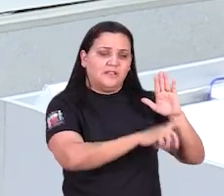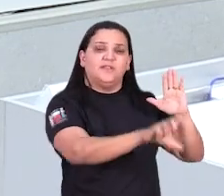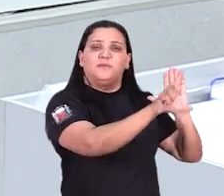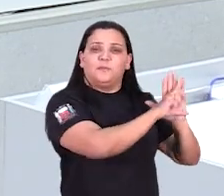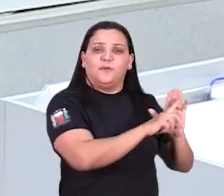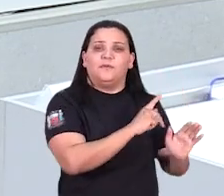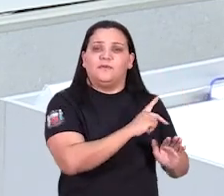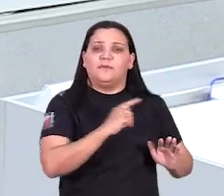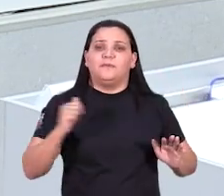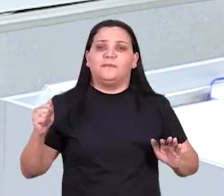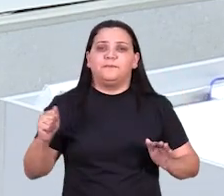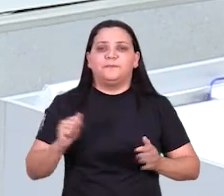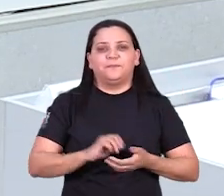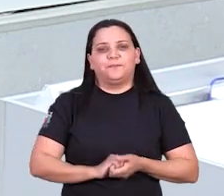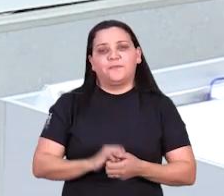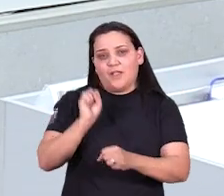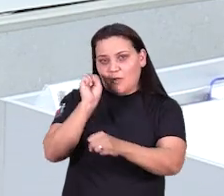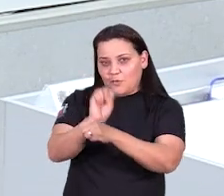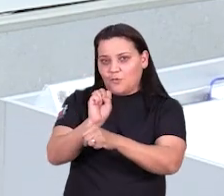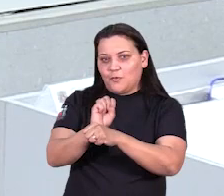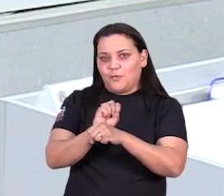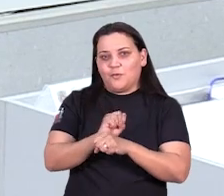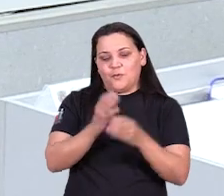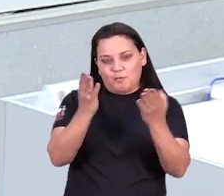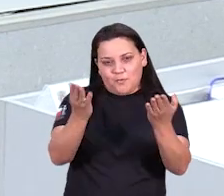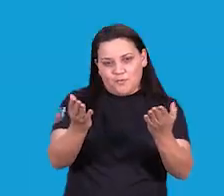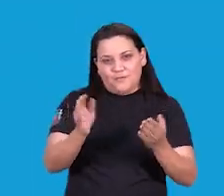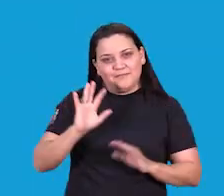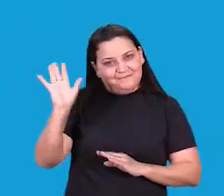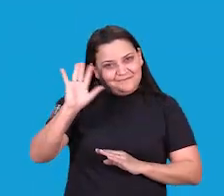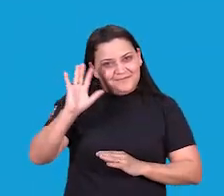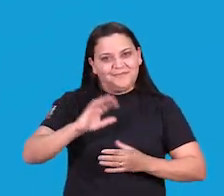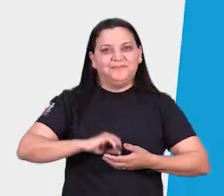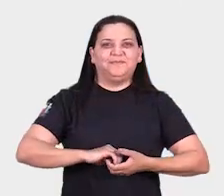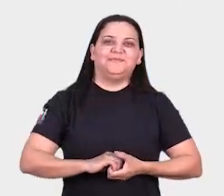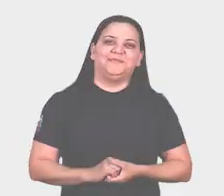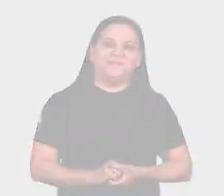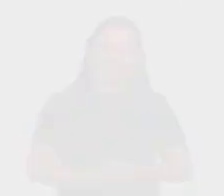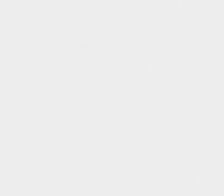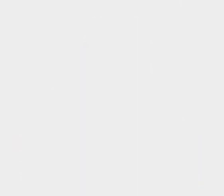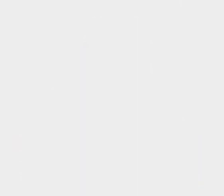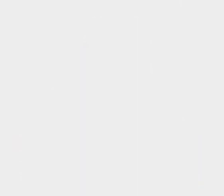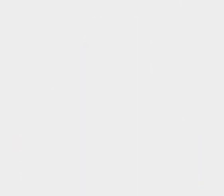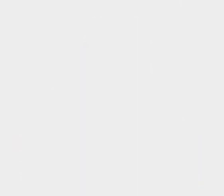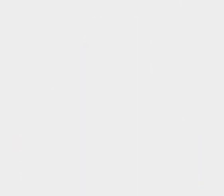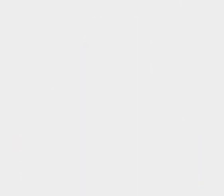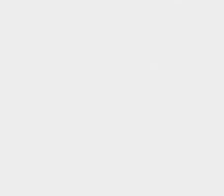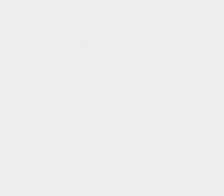plurianual. Eu conto com a sua presença. Até logo!